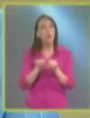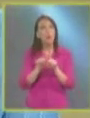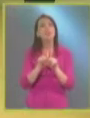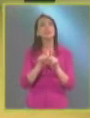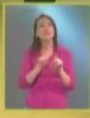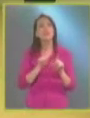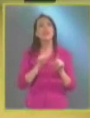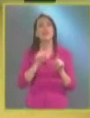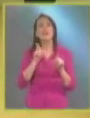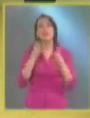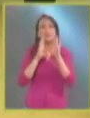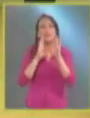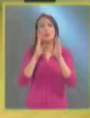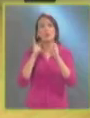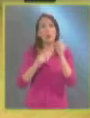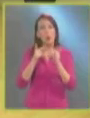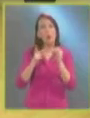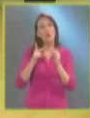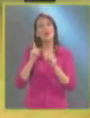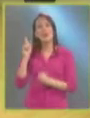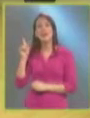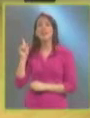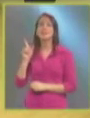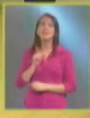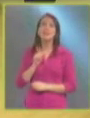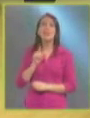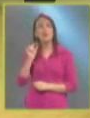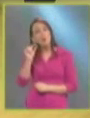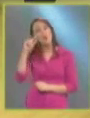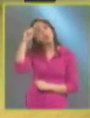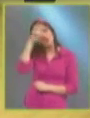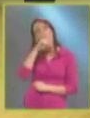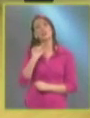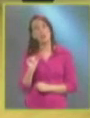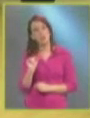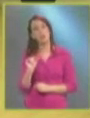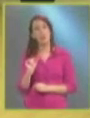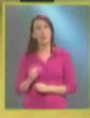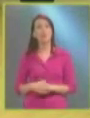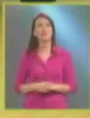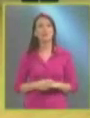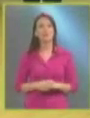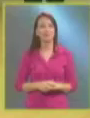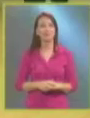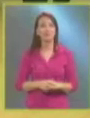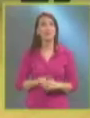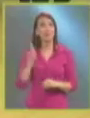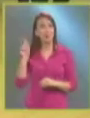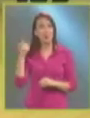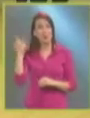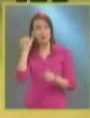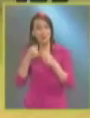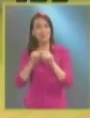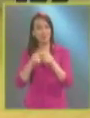por acaso? Não, rede social eu tenho um pouco mais de dificuldade. Você usa? Mexer. Ela usa. Você usa? Como é que